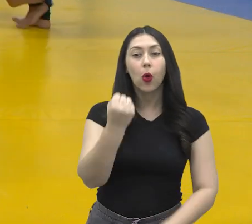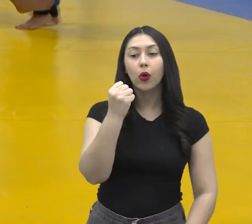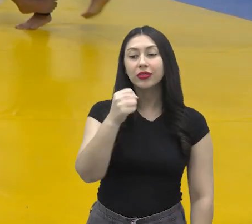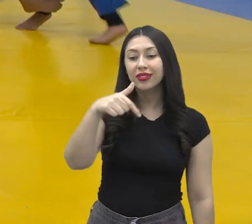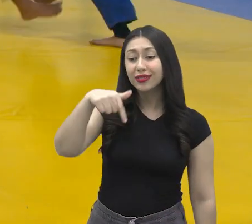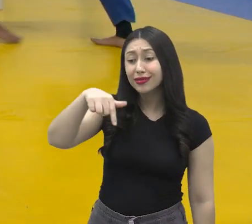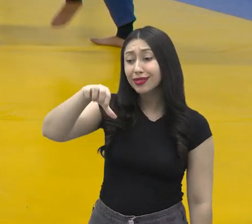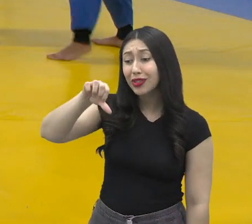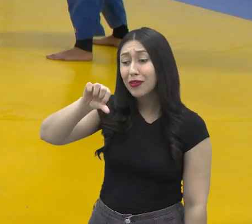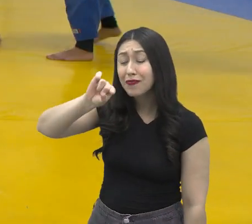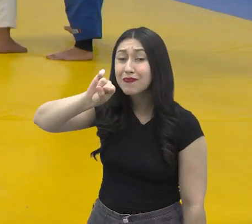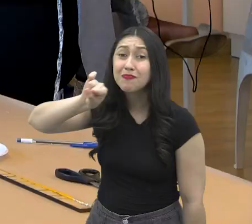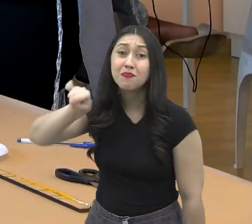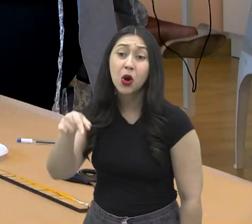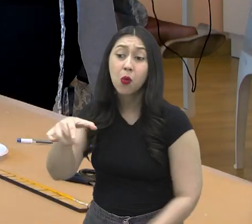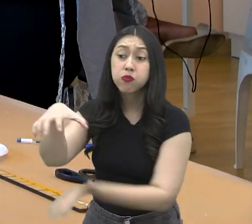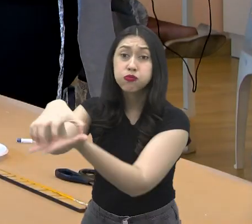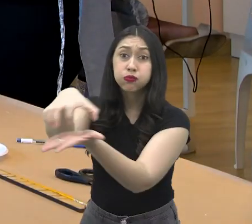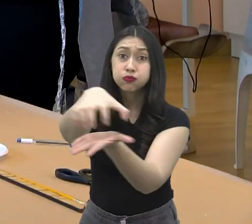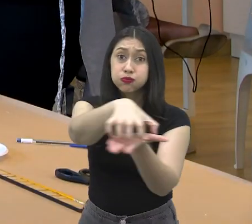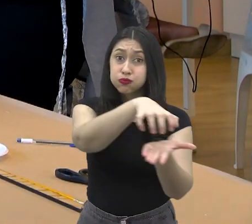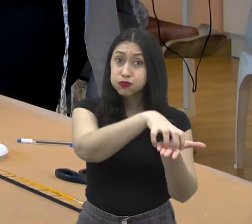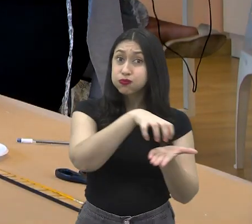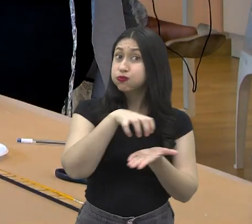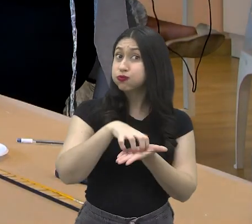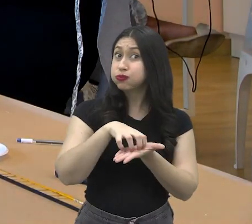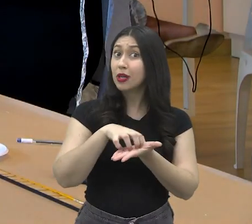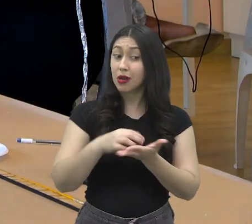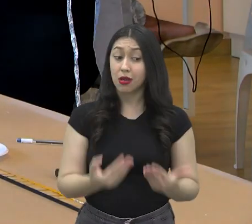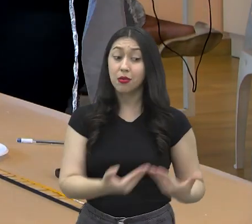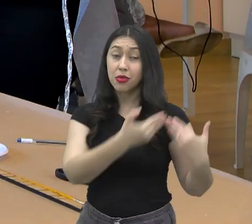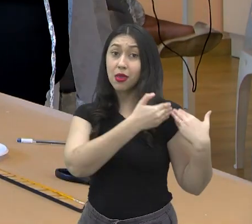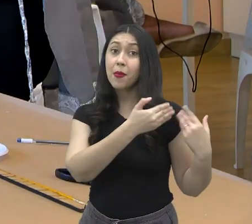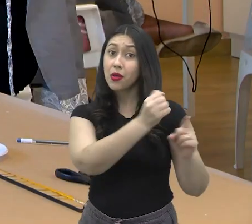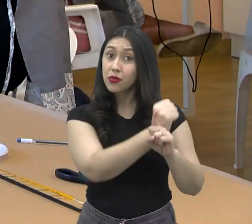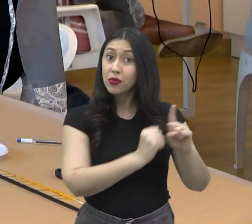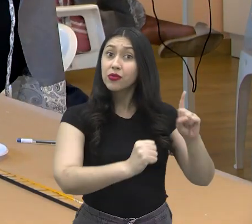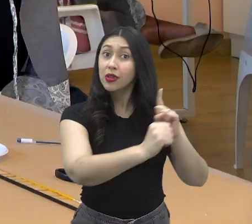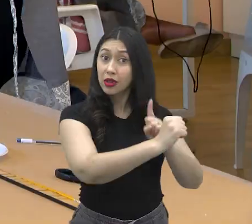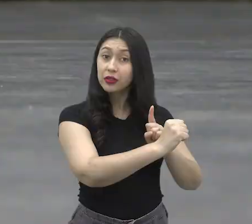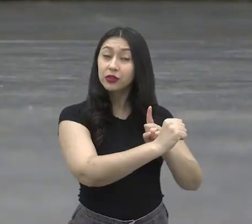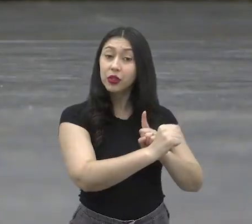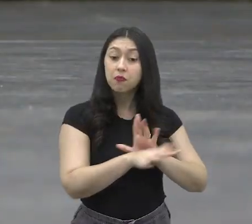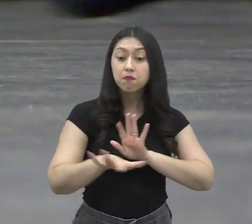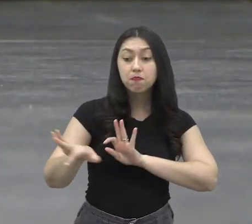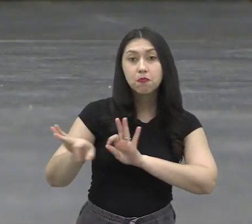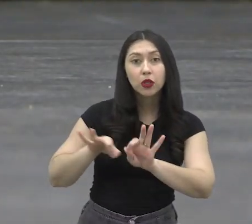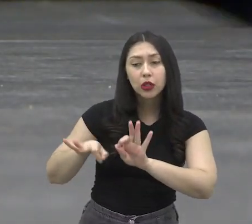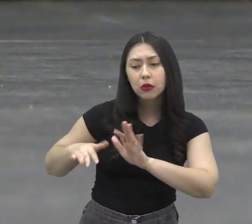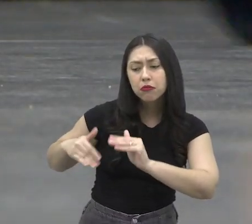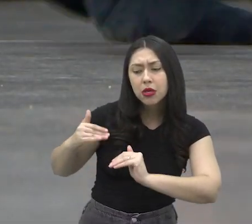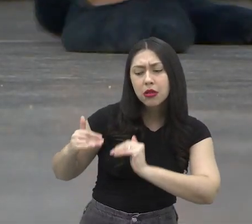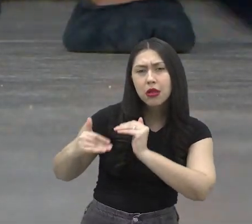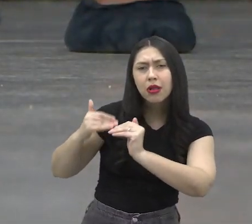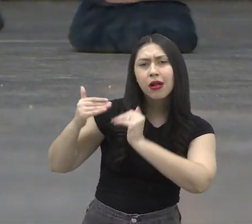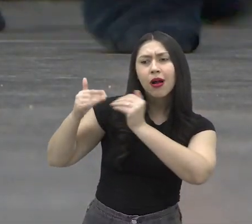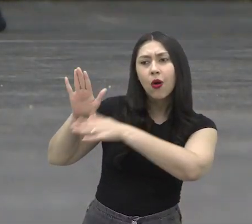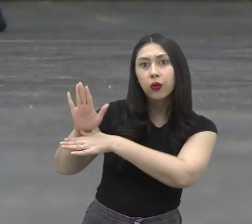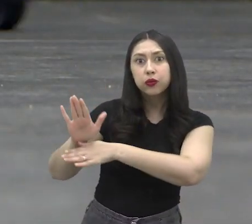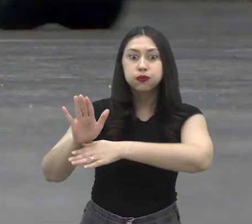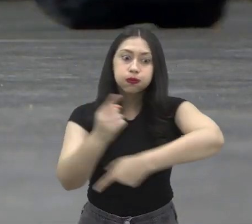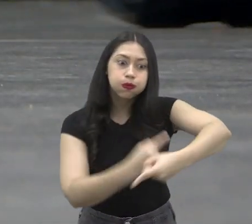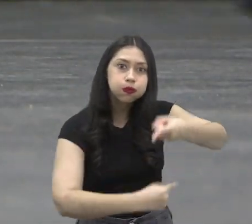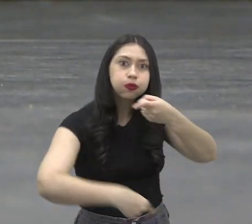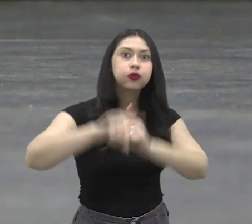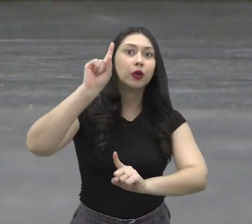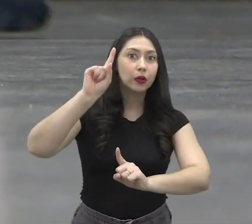de 879 mil organizações da sociedade civil ativas. Projetos que, passo a passo,